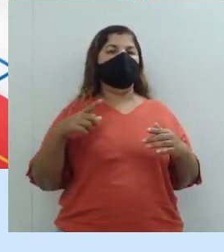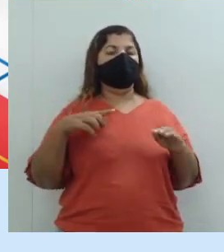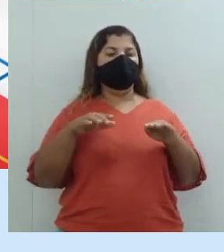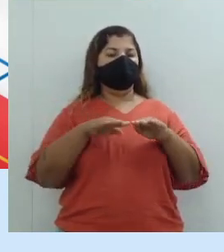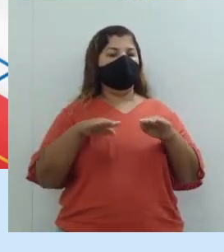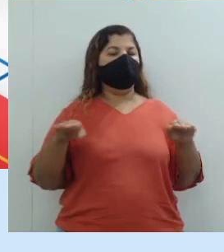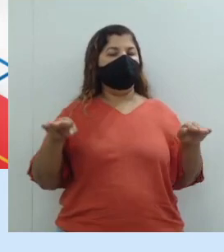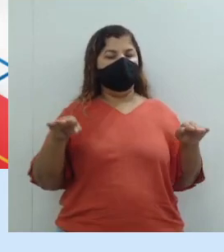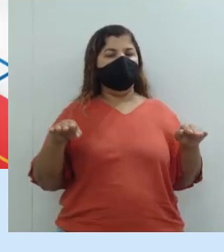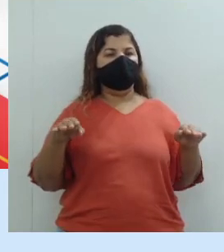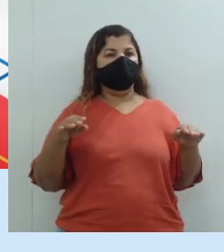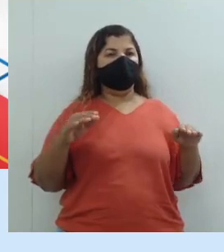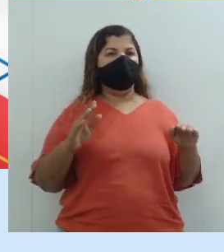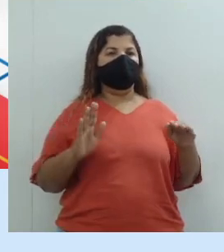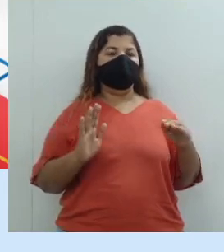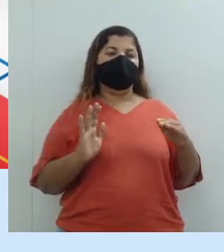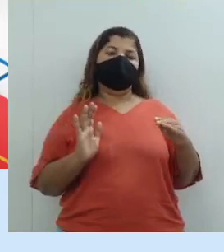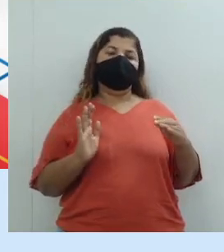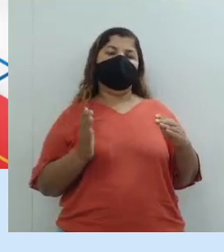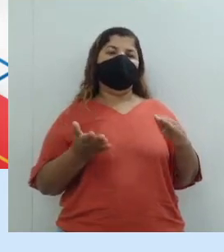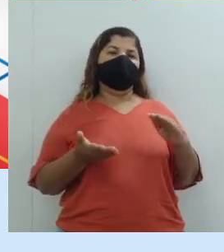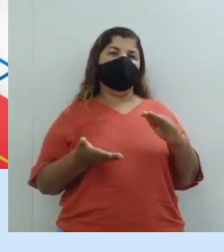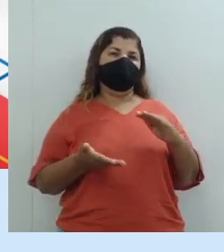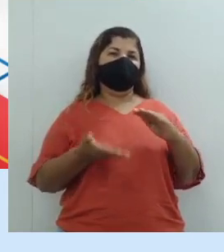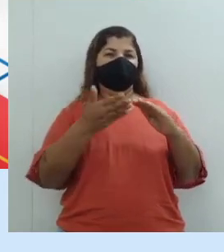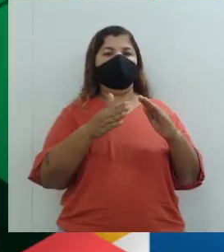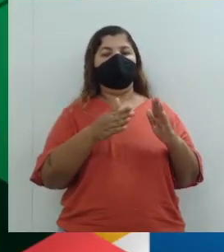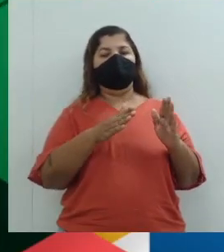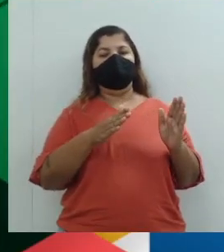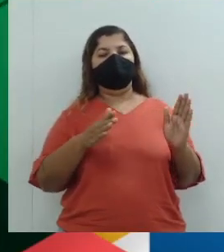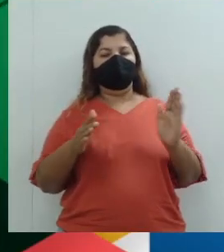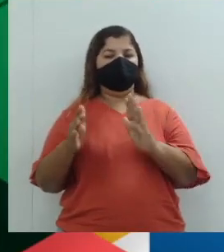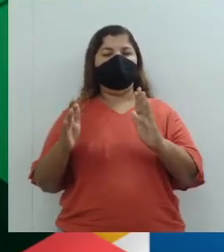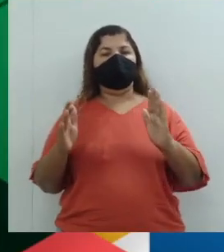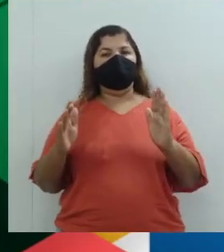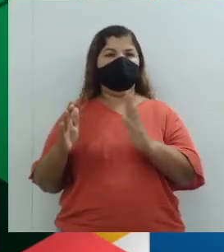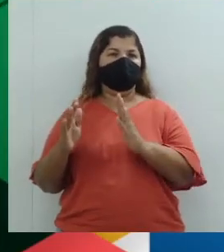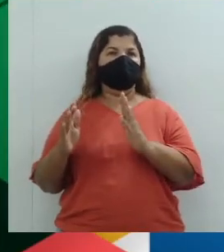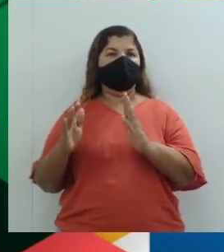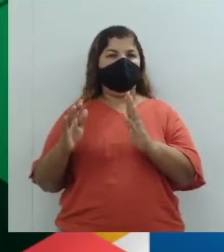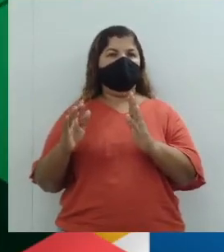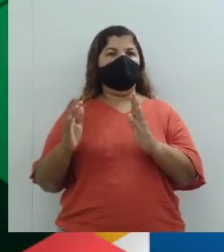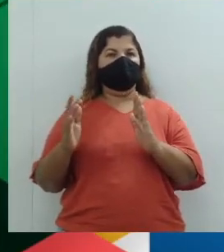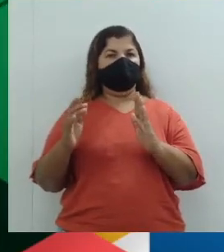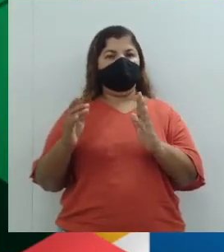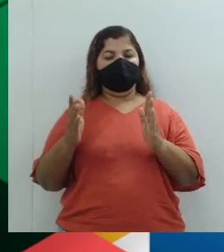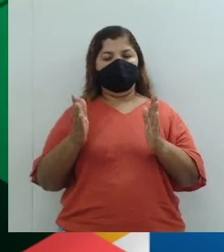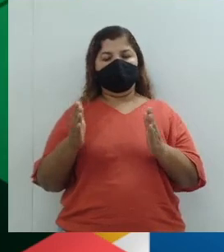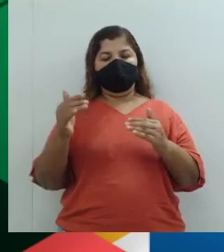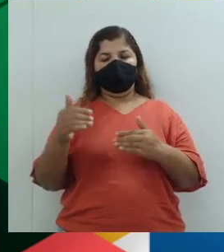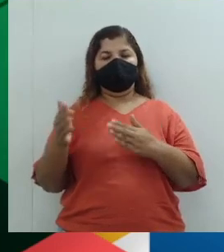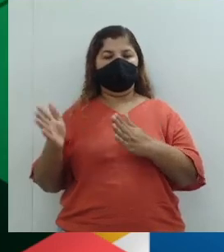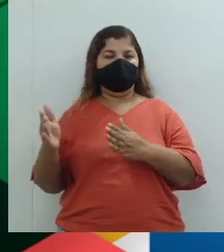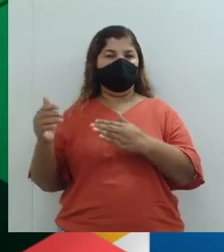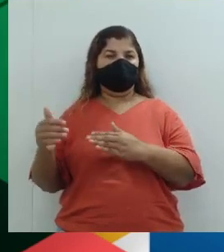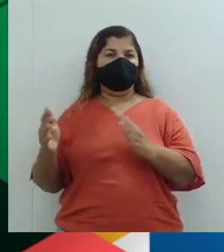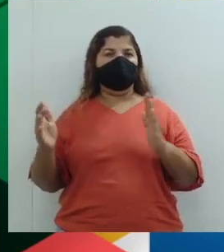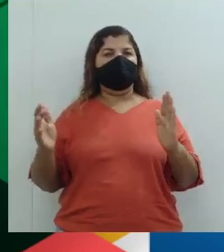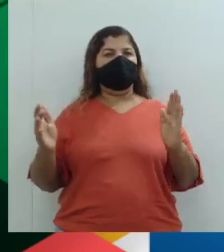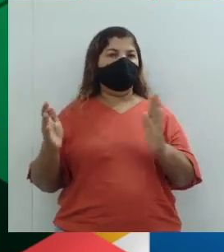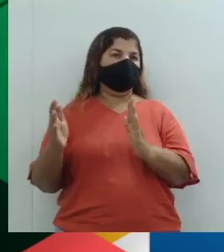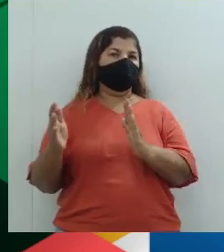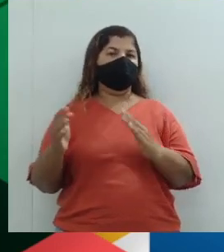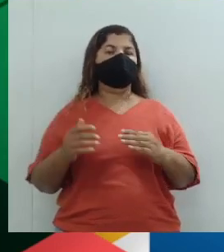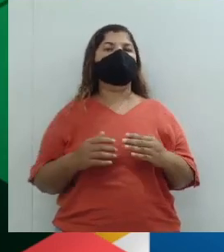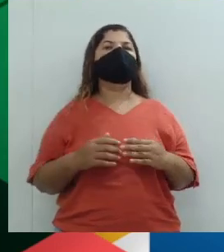50 newtons empurra os caixotes para a direita. Então está empurrando os caixotes aí para a direita, né? A gente pode observar a figura aí